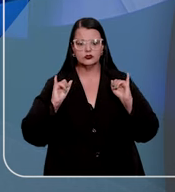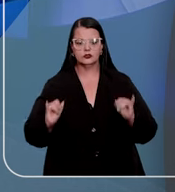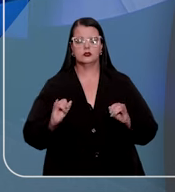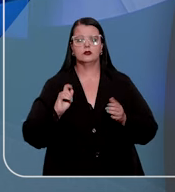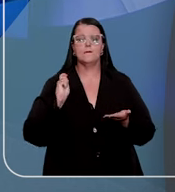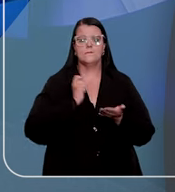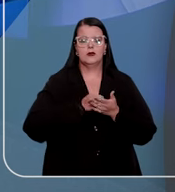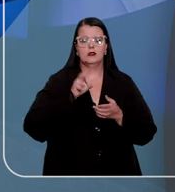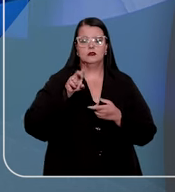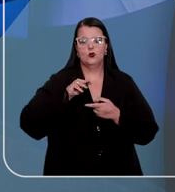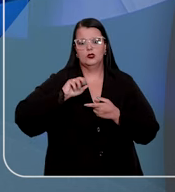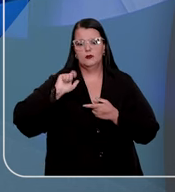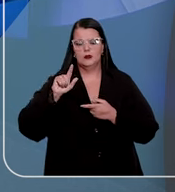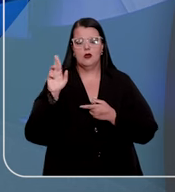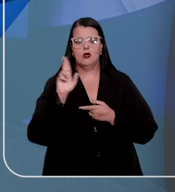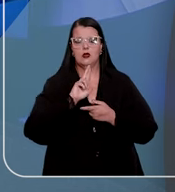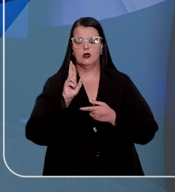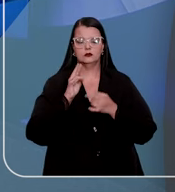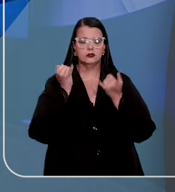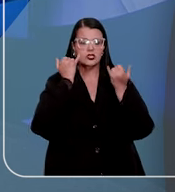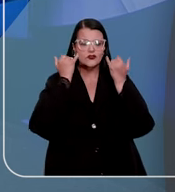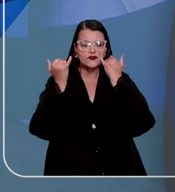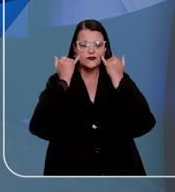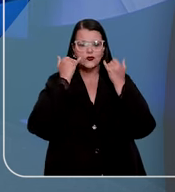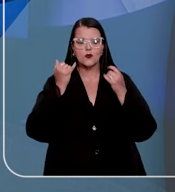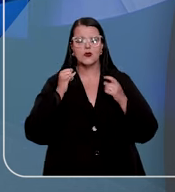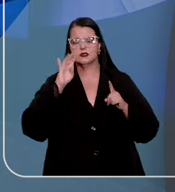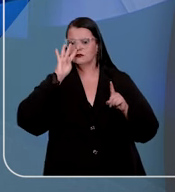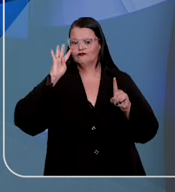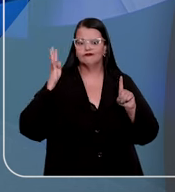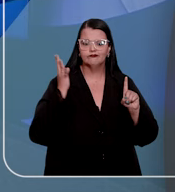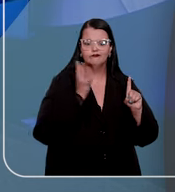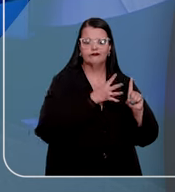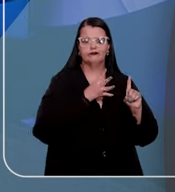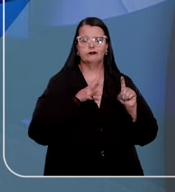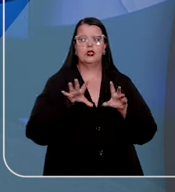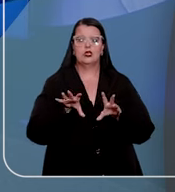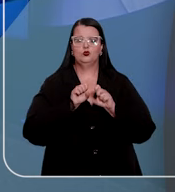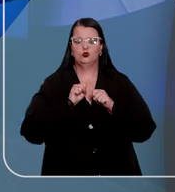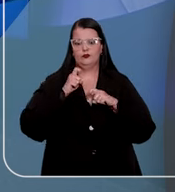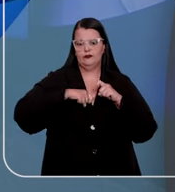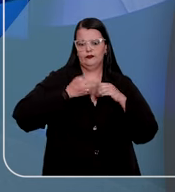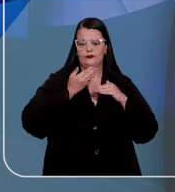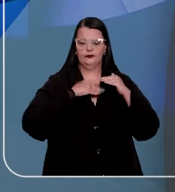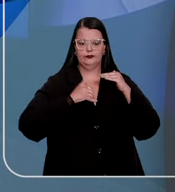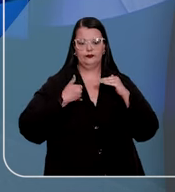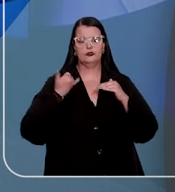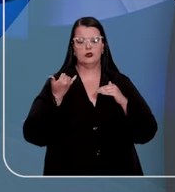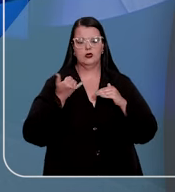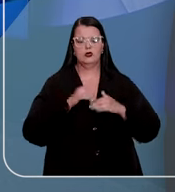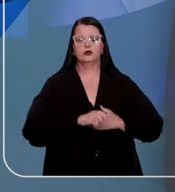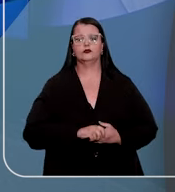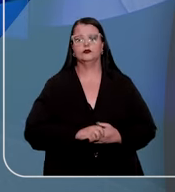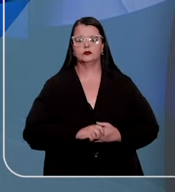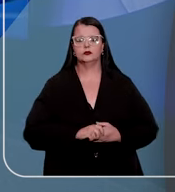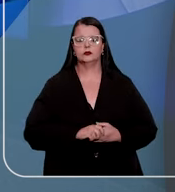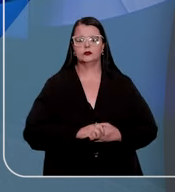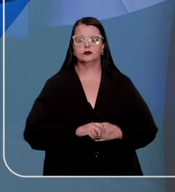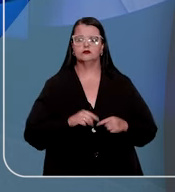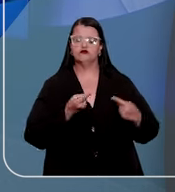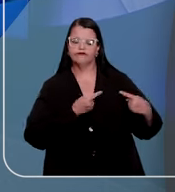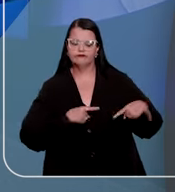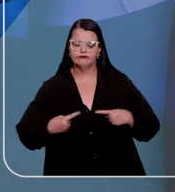pagar R$50 mil de indenização por informação que difamou a vítima de estupro de vulnerável. E diante